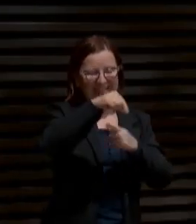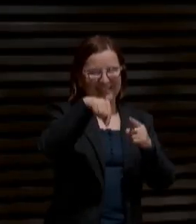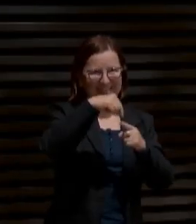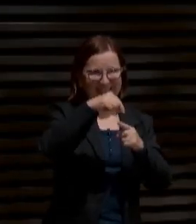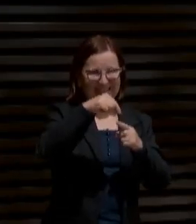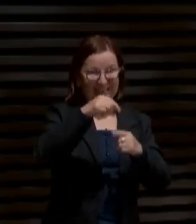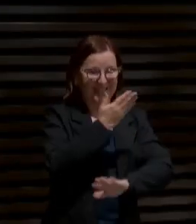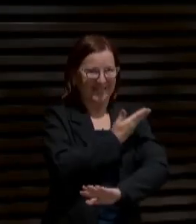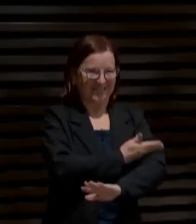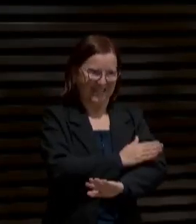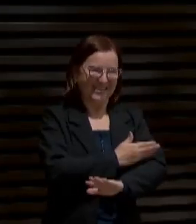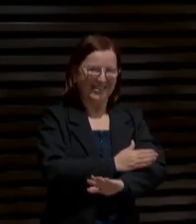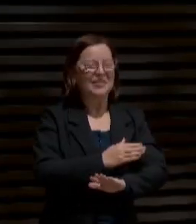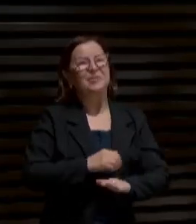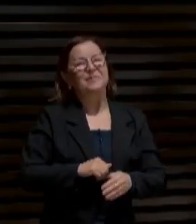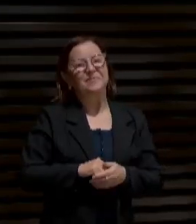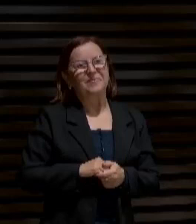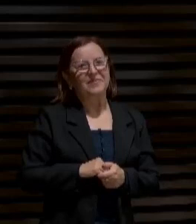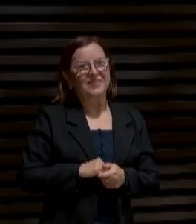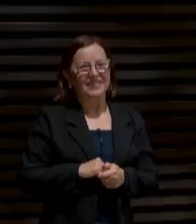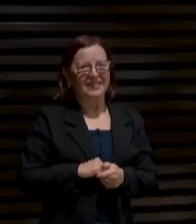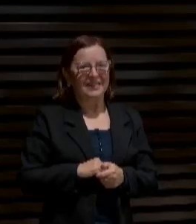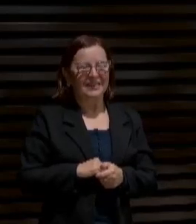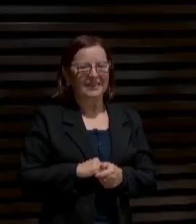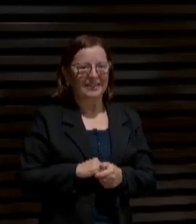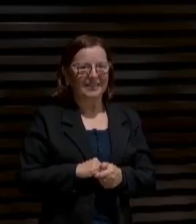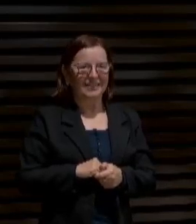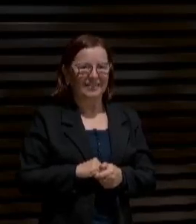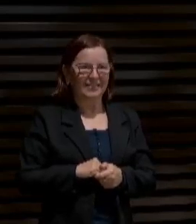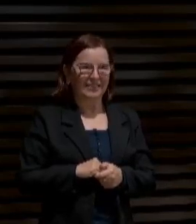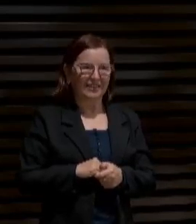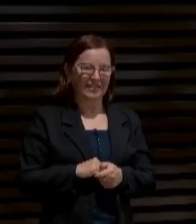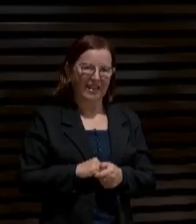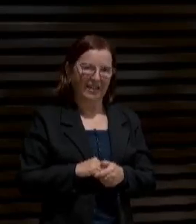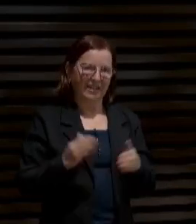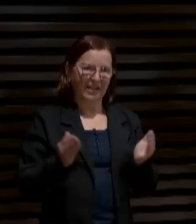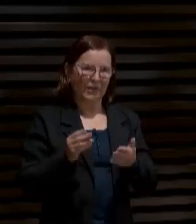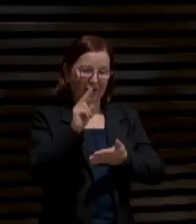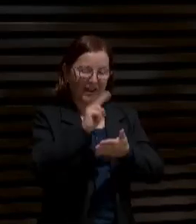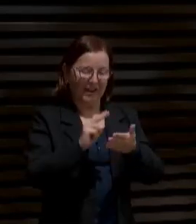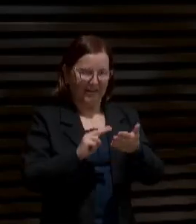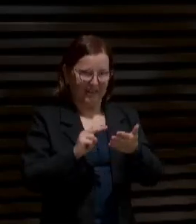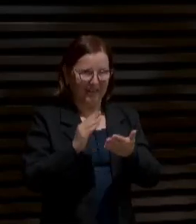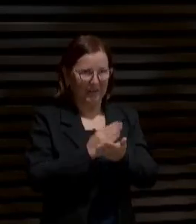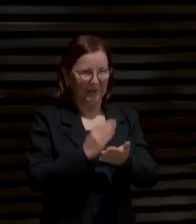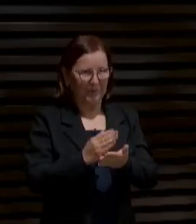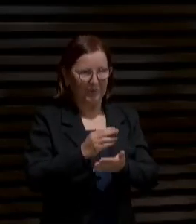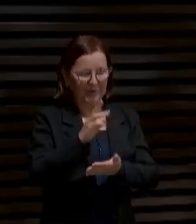na prática para já temos caminhado por alguns textos e vamos continuar